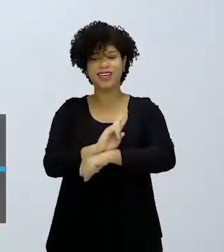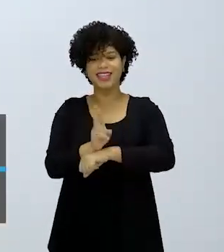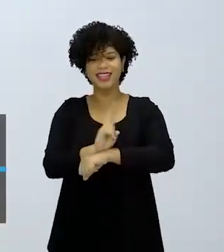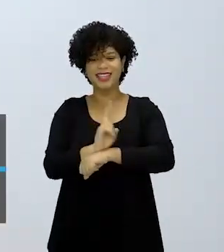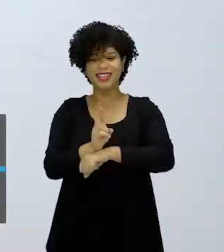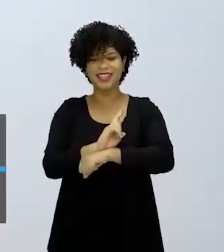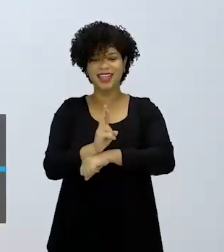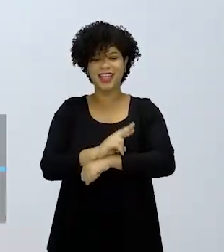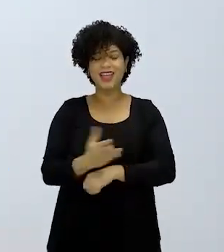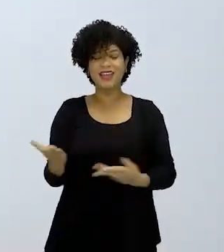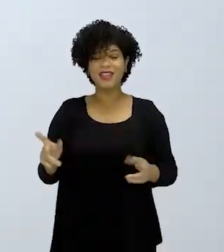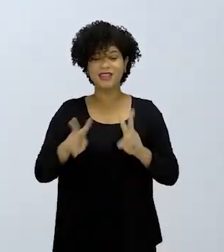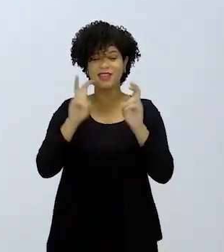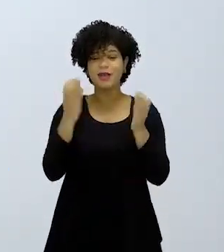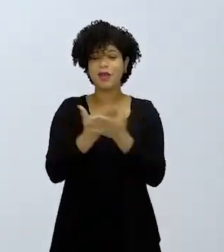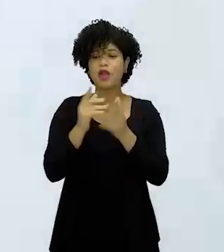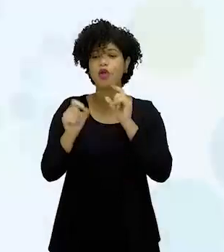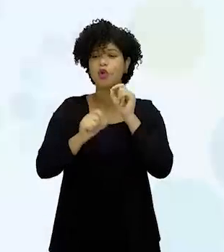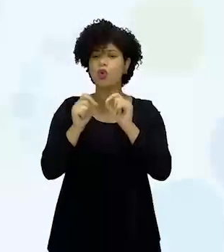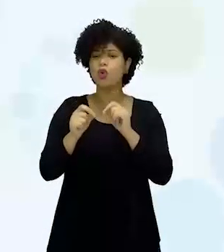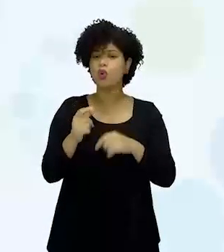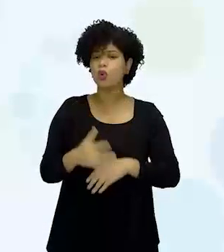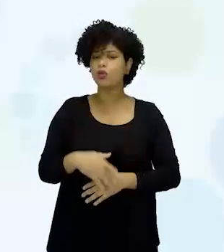e o tema da nossa aula de hoje é